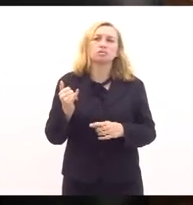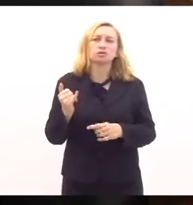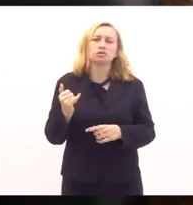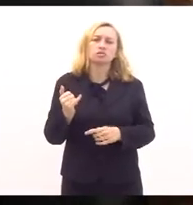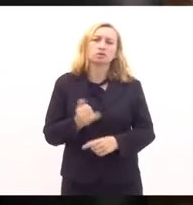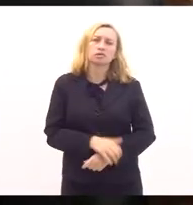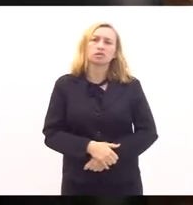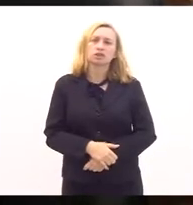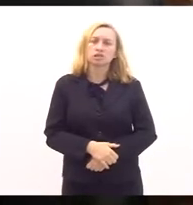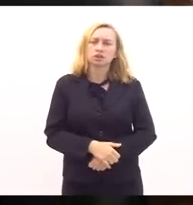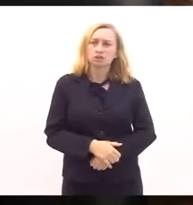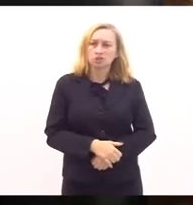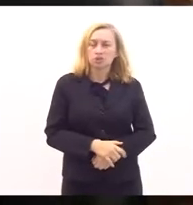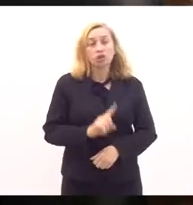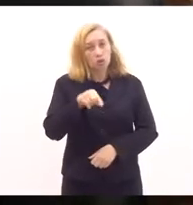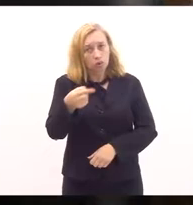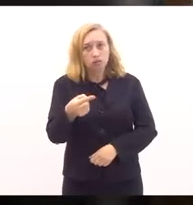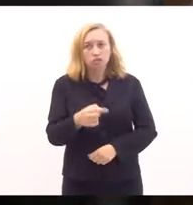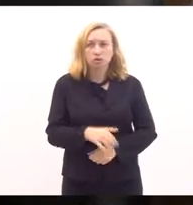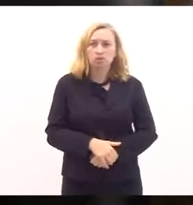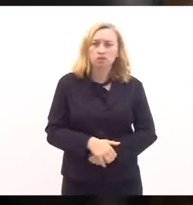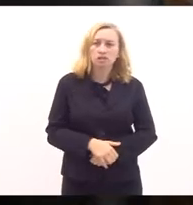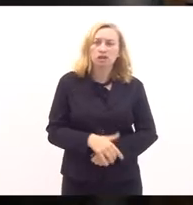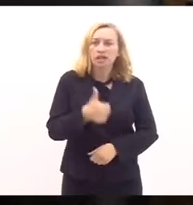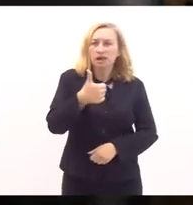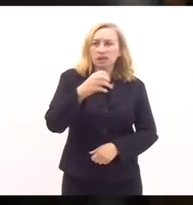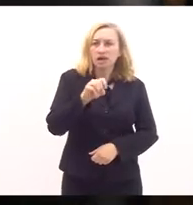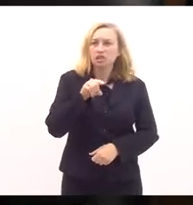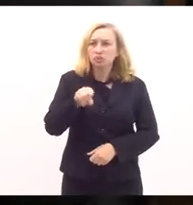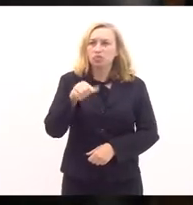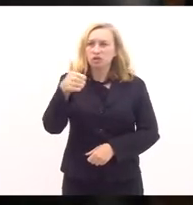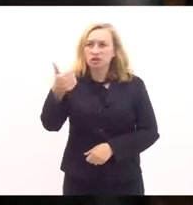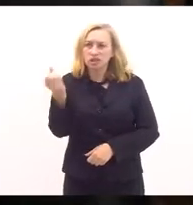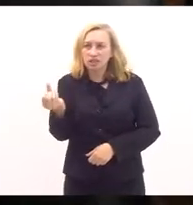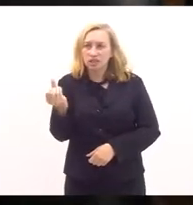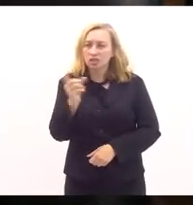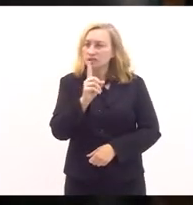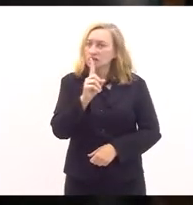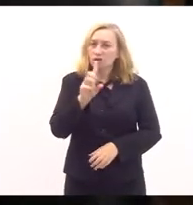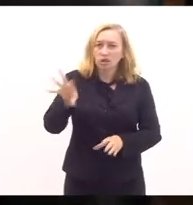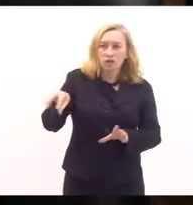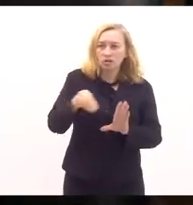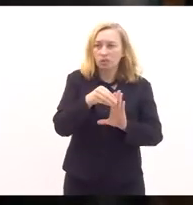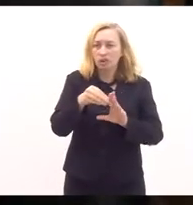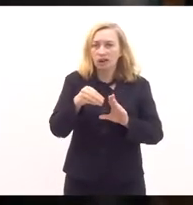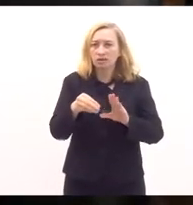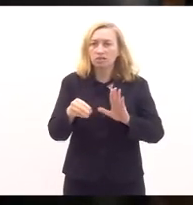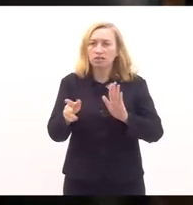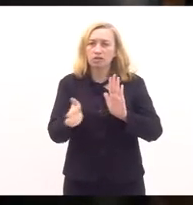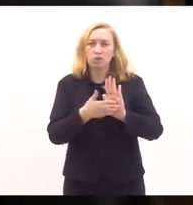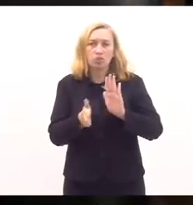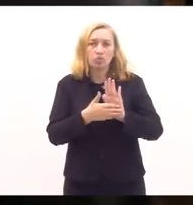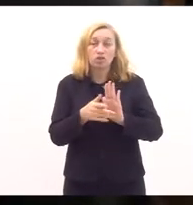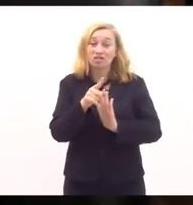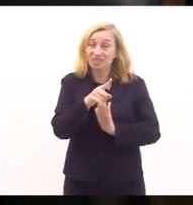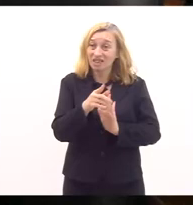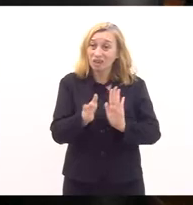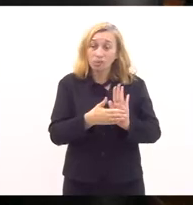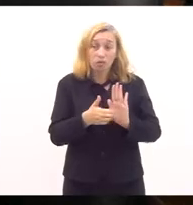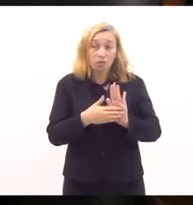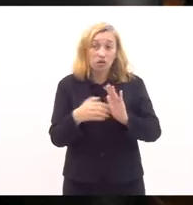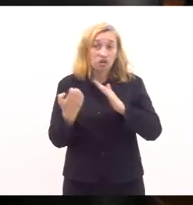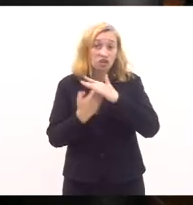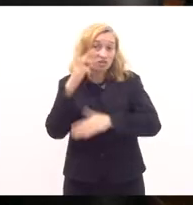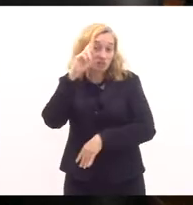Inflação em cima de inflação. E outro, 10,16, você não devia nem colocar essa proposta. Isso é proposta